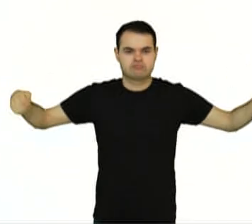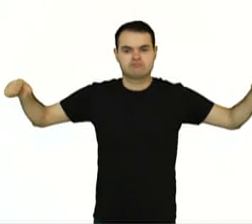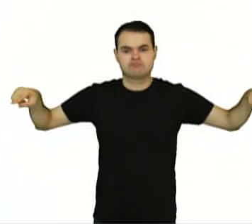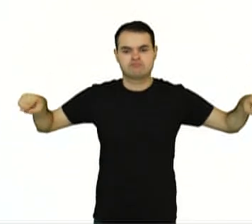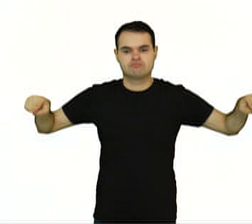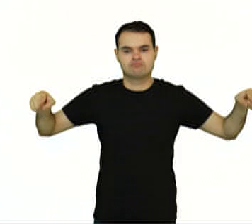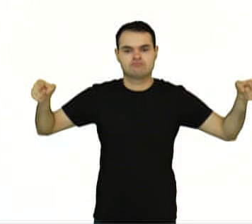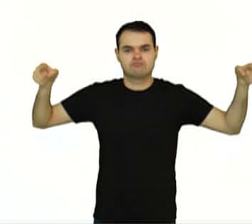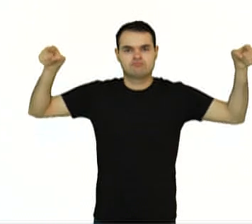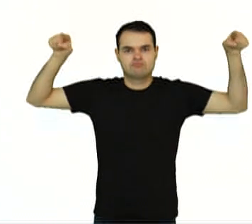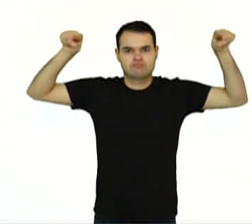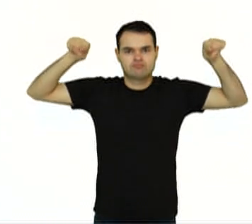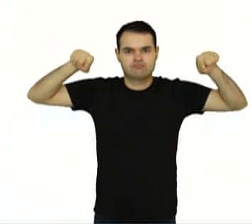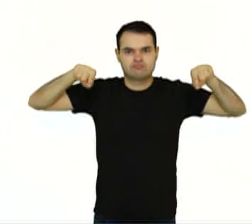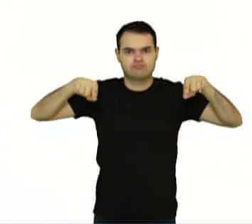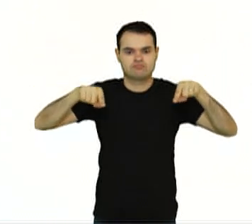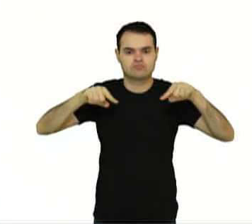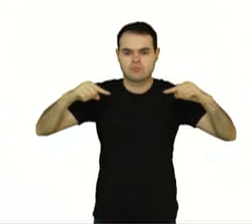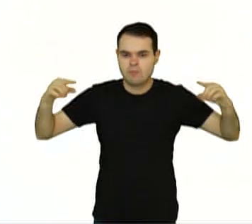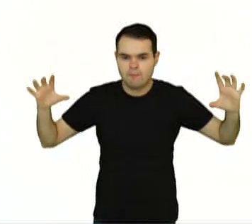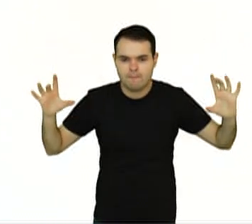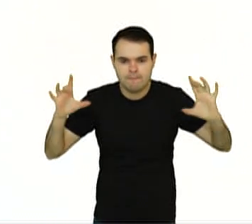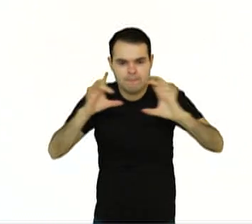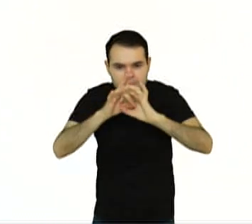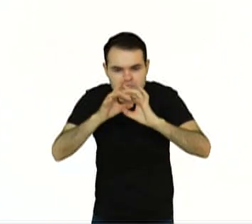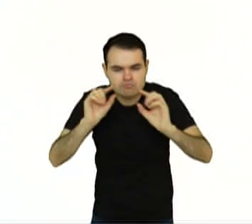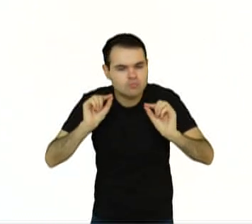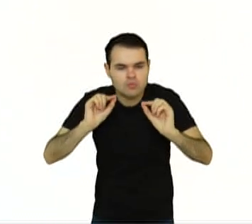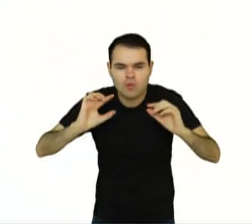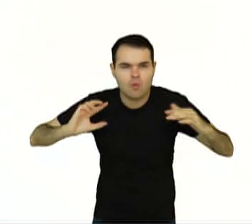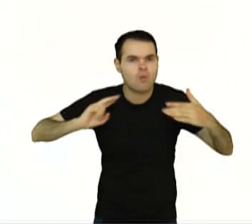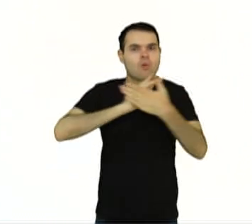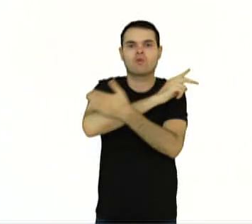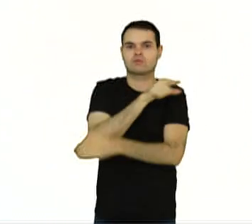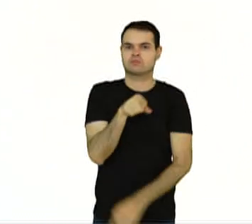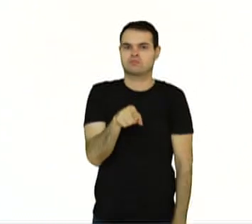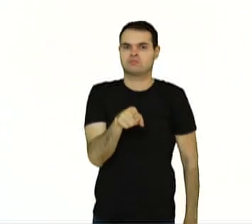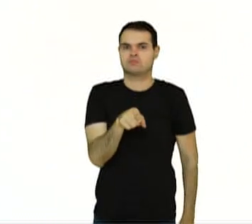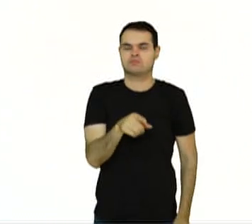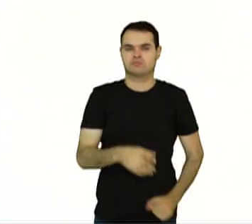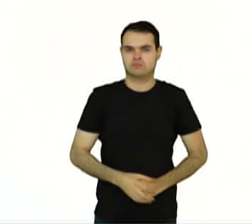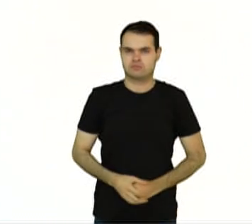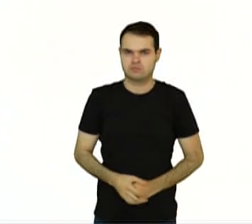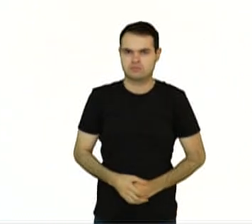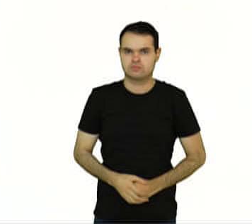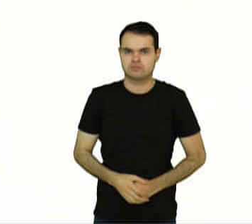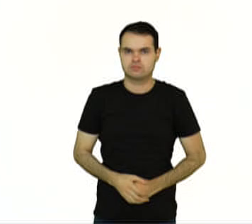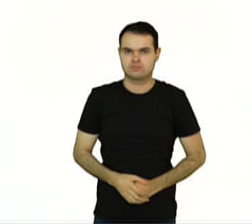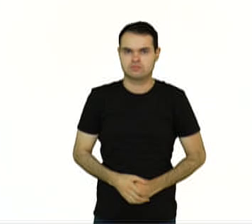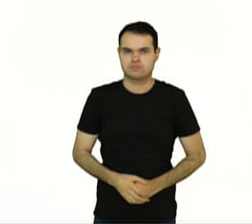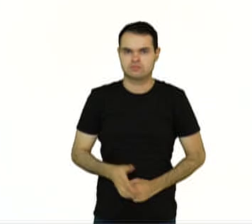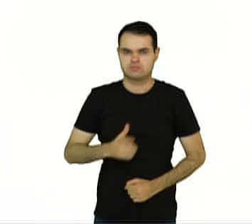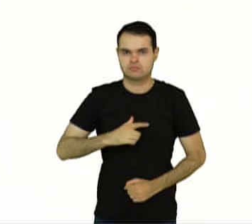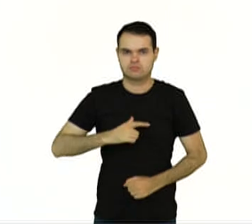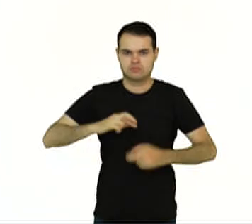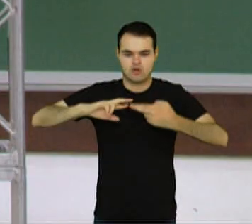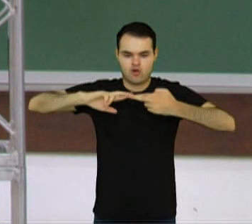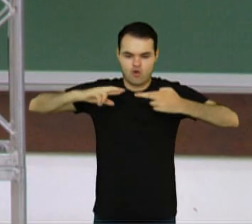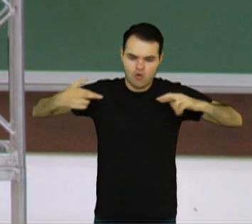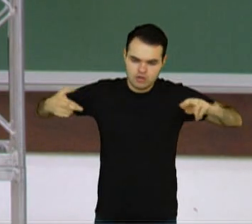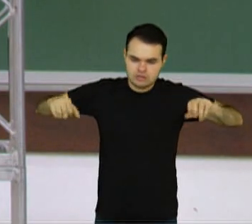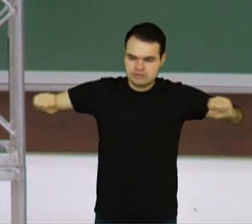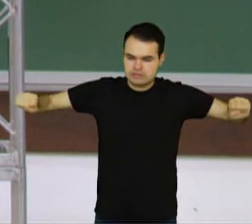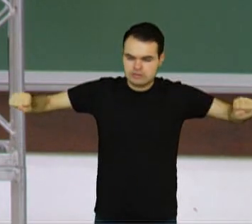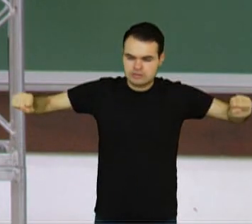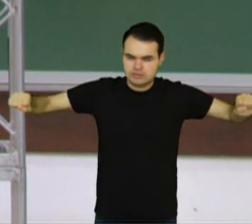mas o que acontece no encontro delas? Então, assim, nesse conceito, imagine lá uma corda que ela está bem